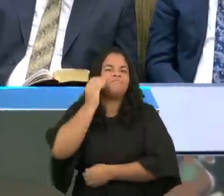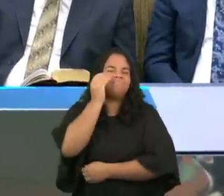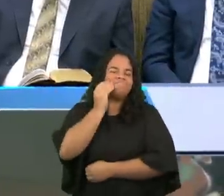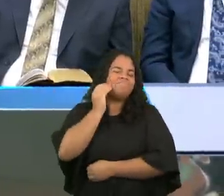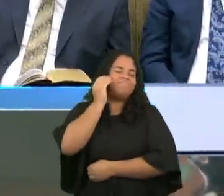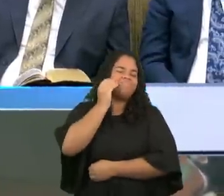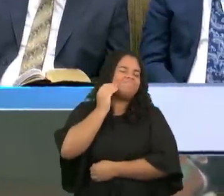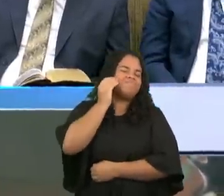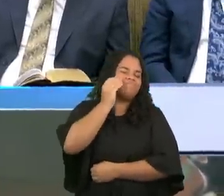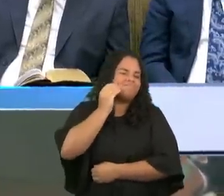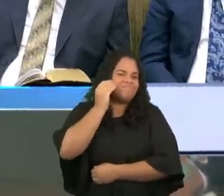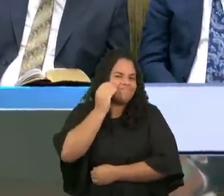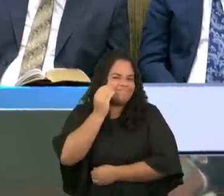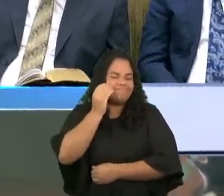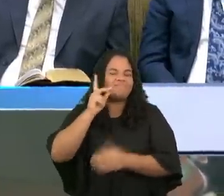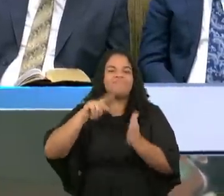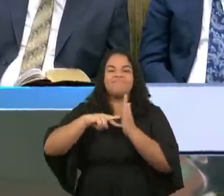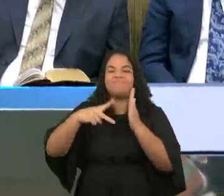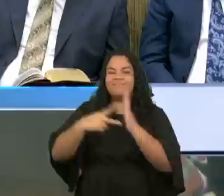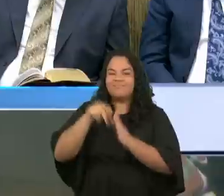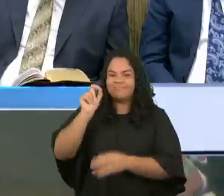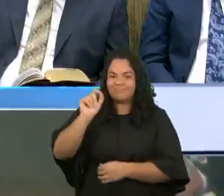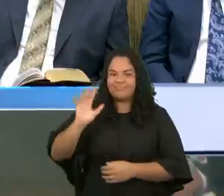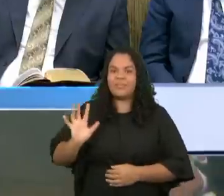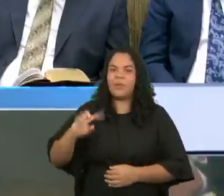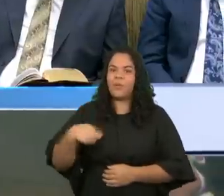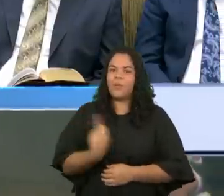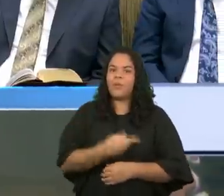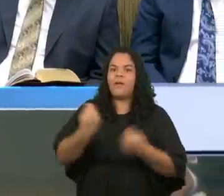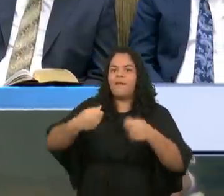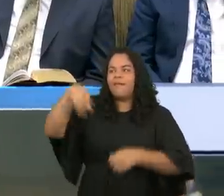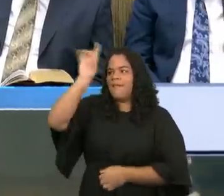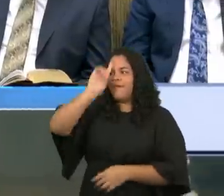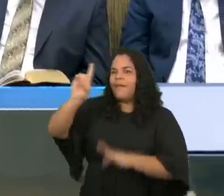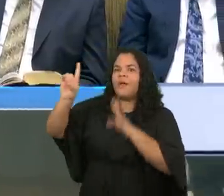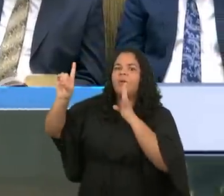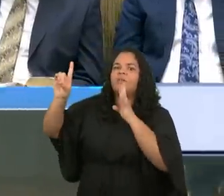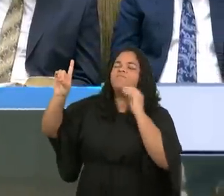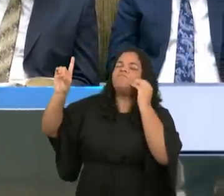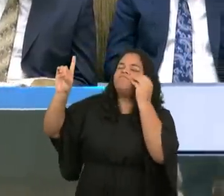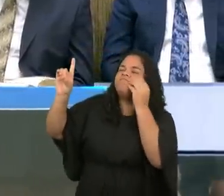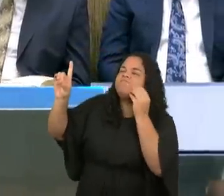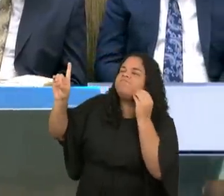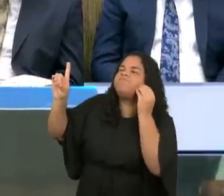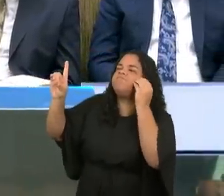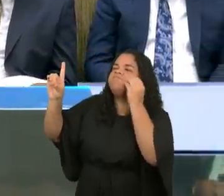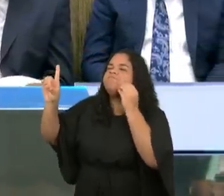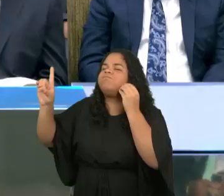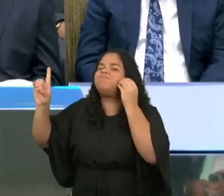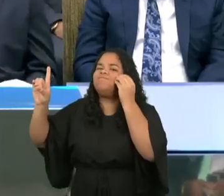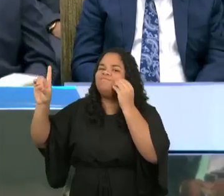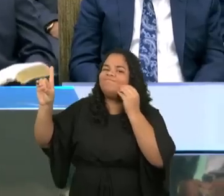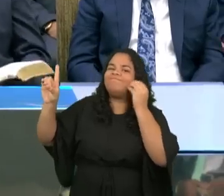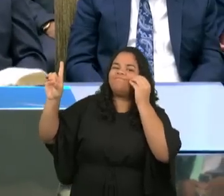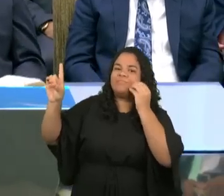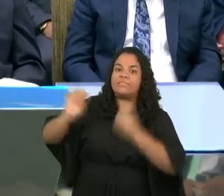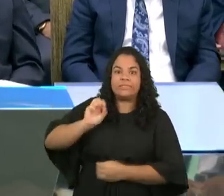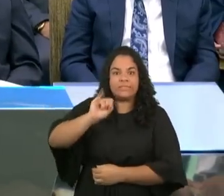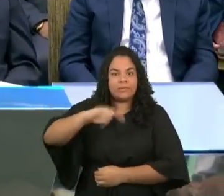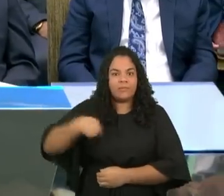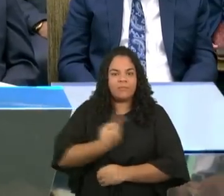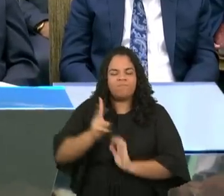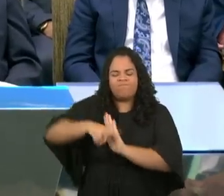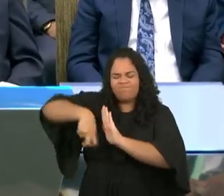busca, acha. Quem busca, encontra. Tem experiência de Deus esperando pela tua vida. Tem experiência de